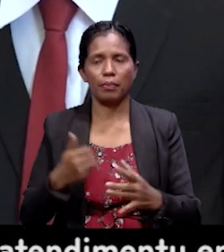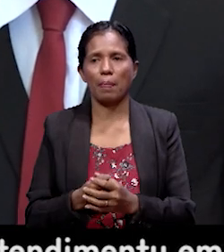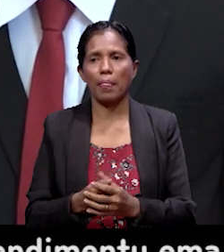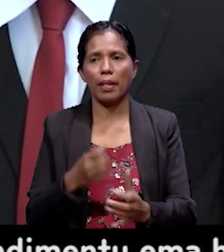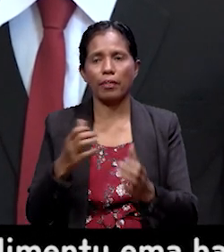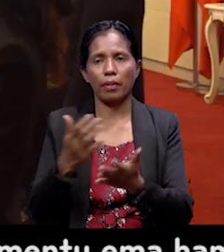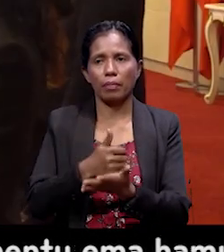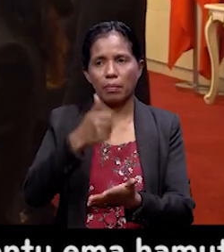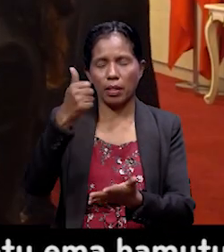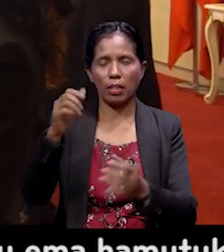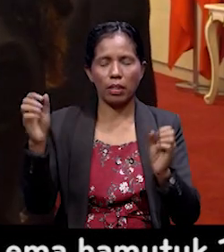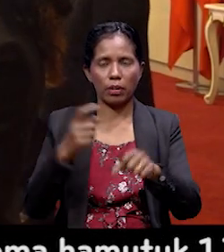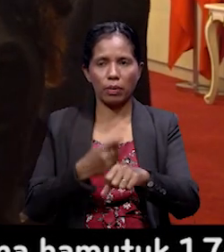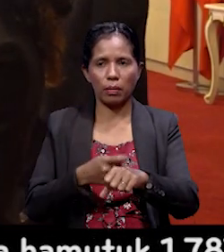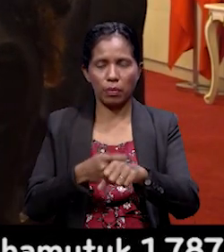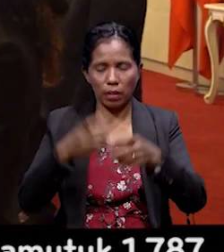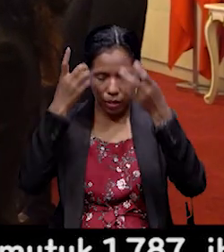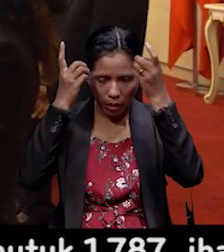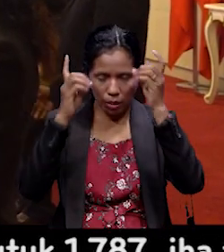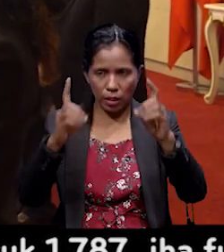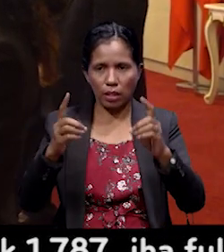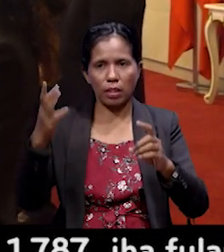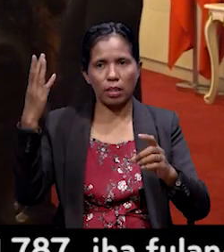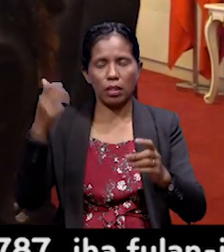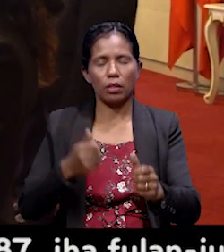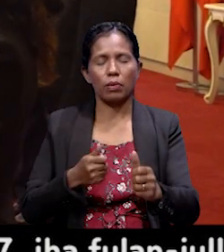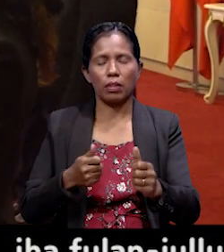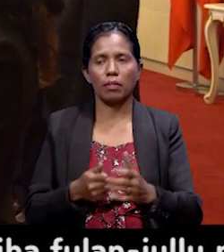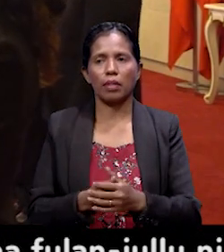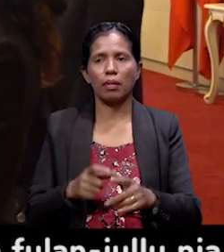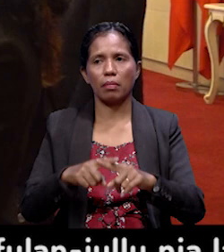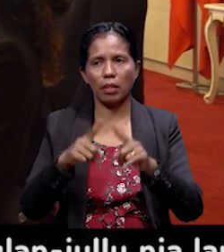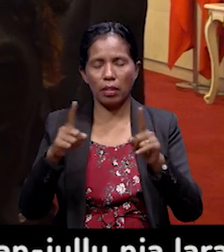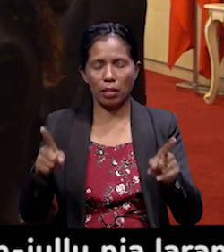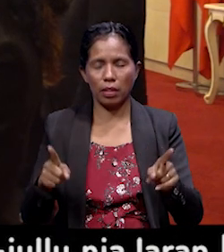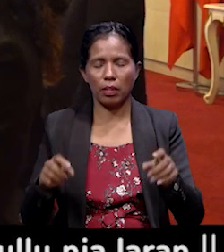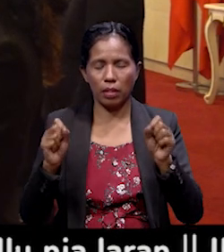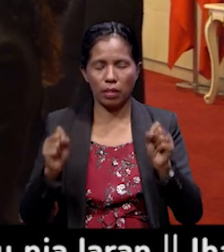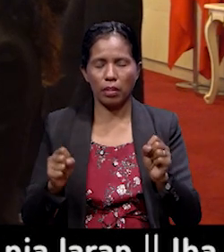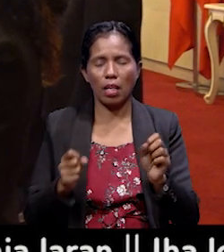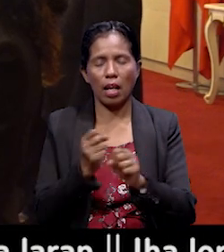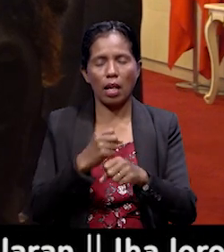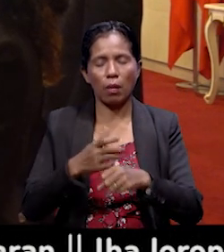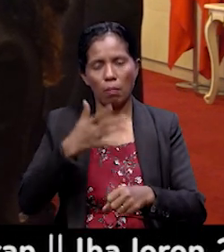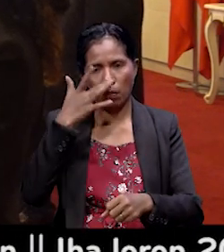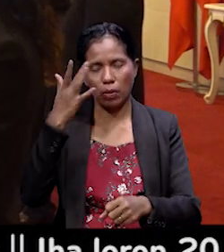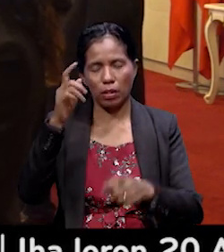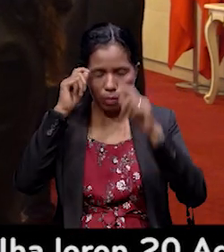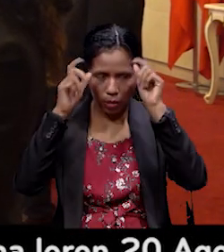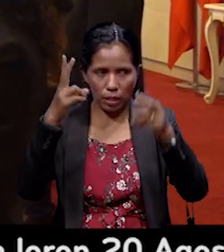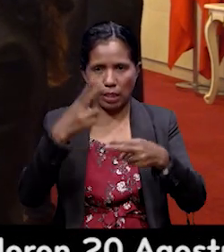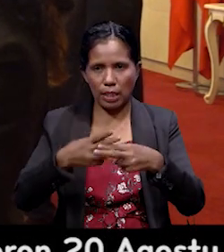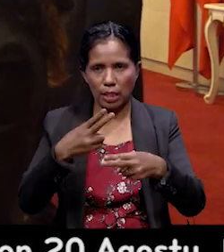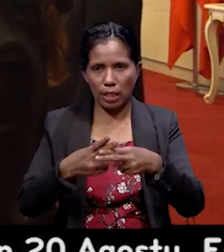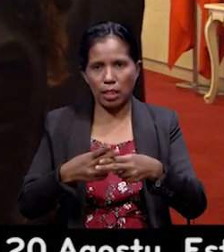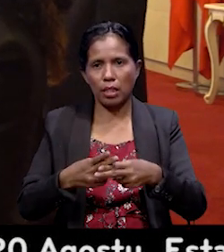manan la tuir tempo nebe determinado e ha critéria jogo nian, mas be consegue hamor em Timor-Leste nianaran e ha jogo